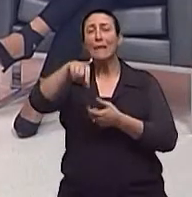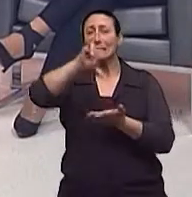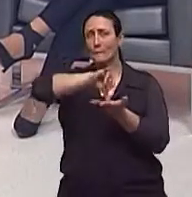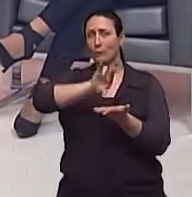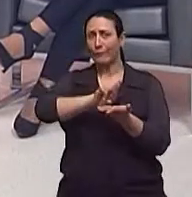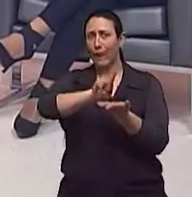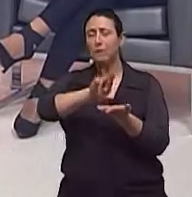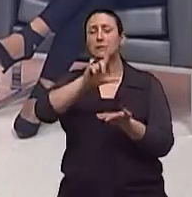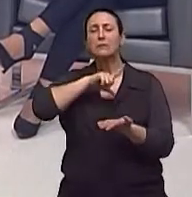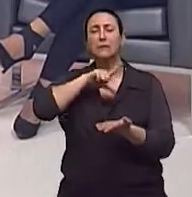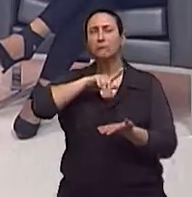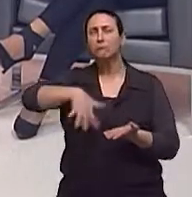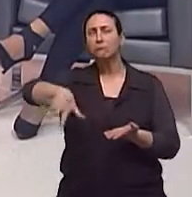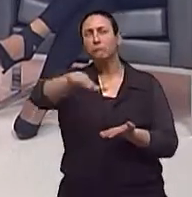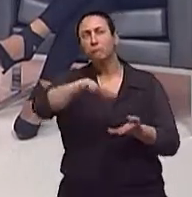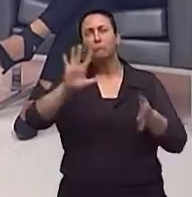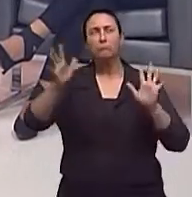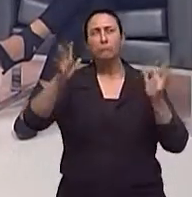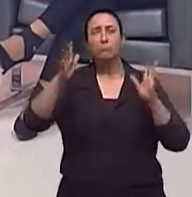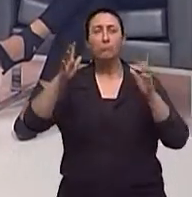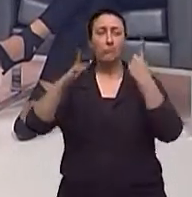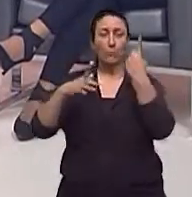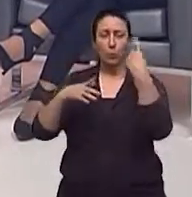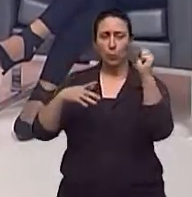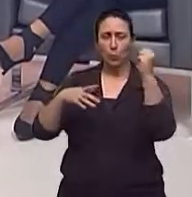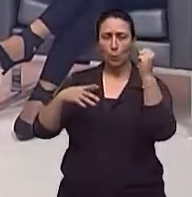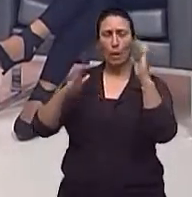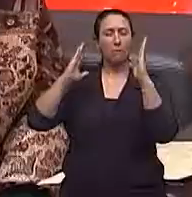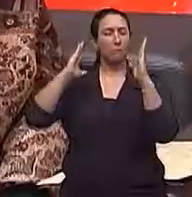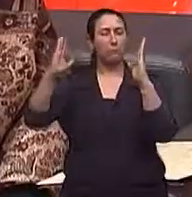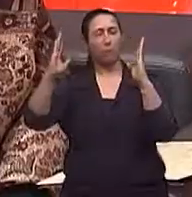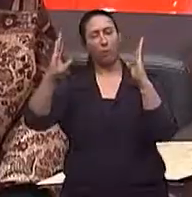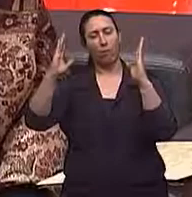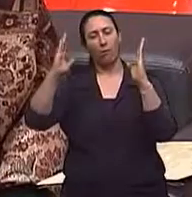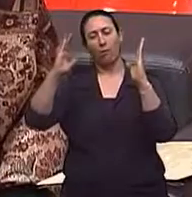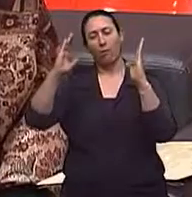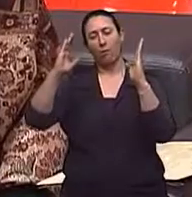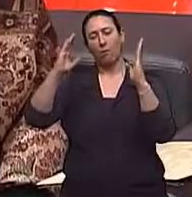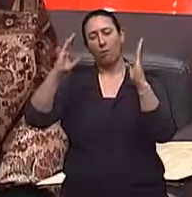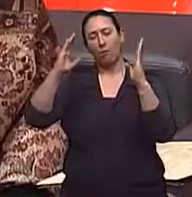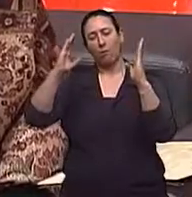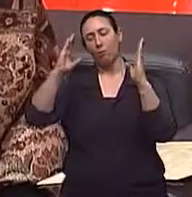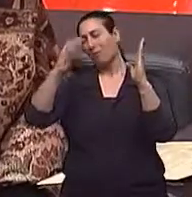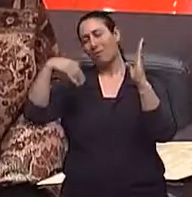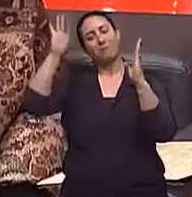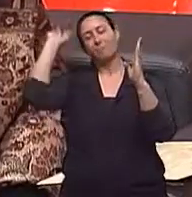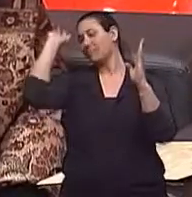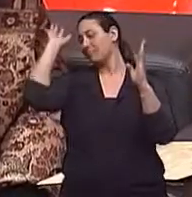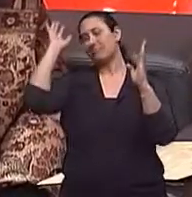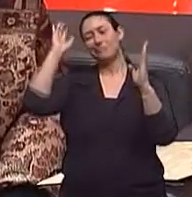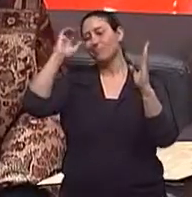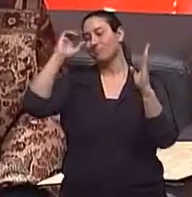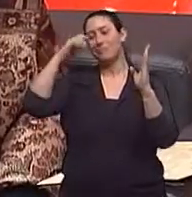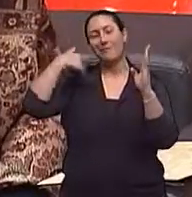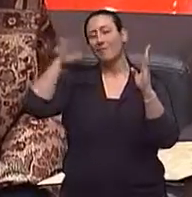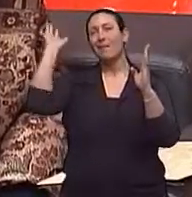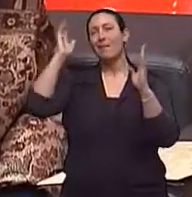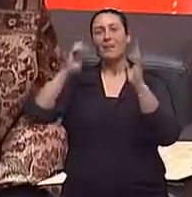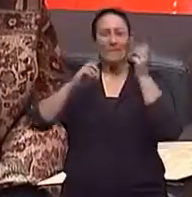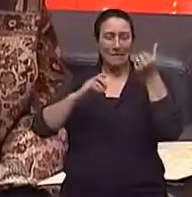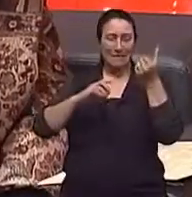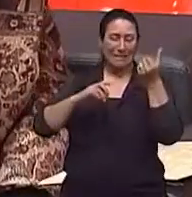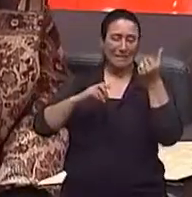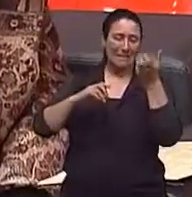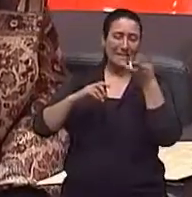a gente tem uma faixa etária que vale a partir dos 18 até é essa aí não é até o as pessoas que